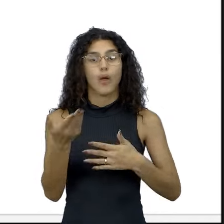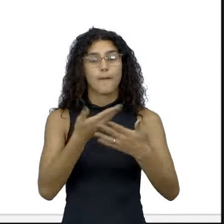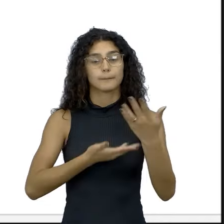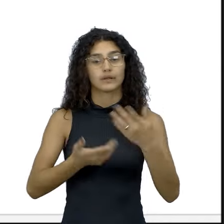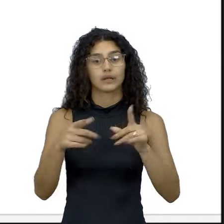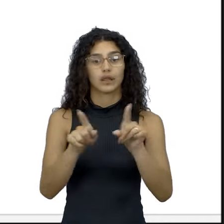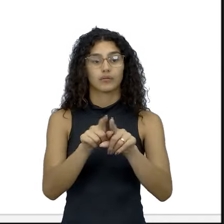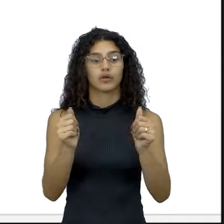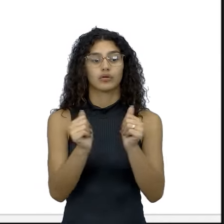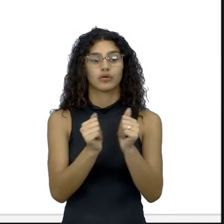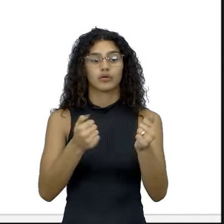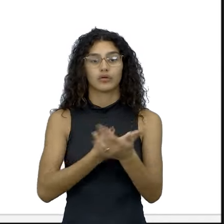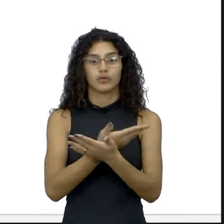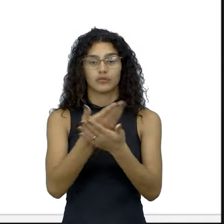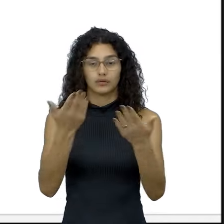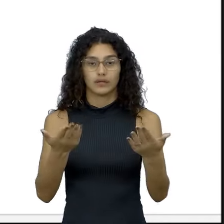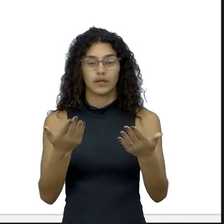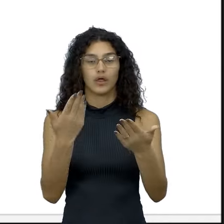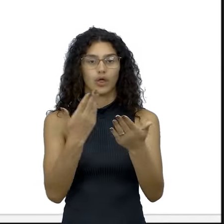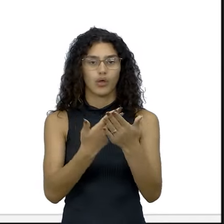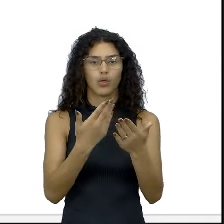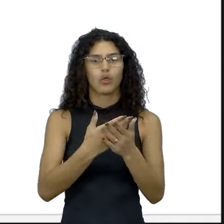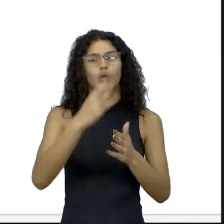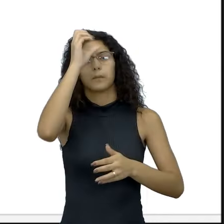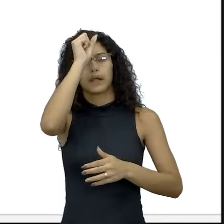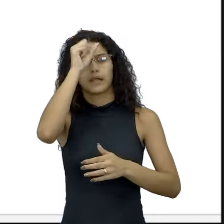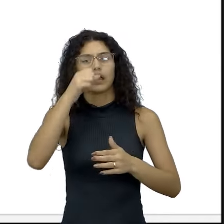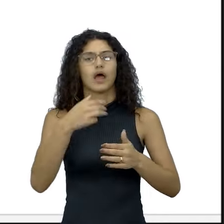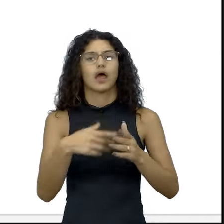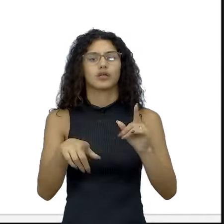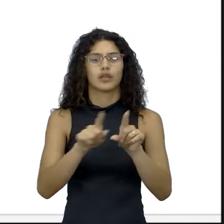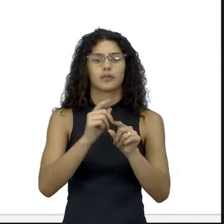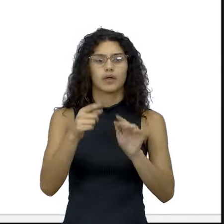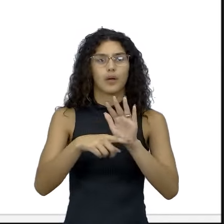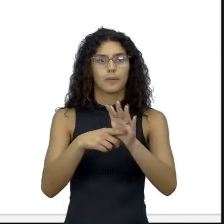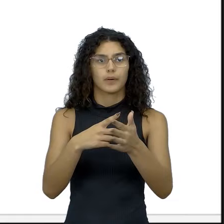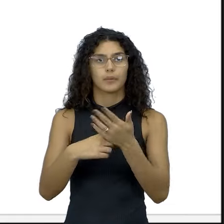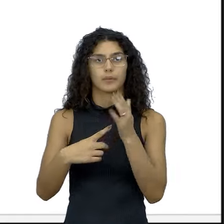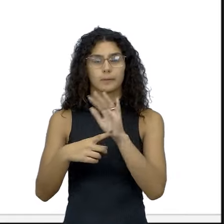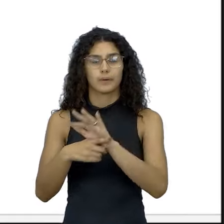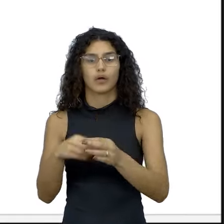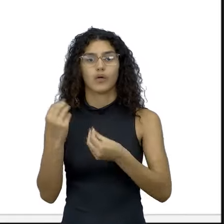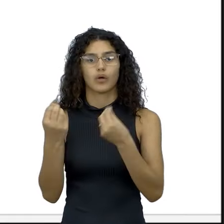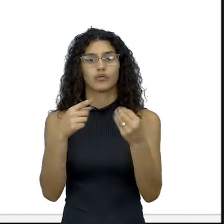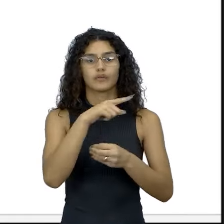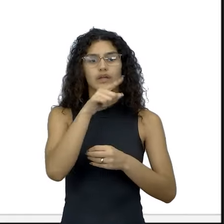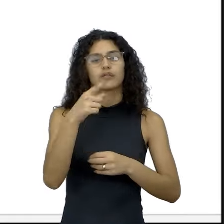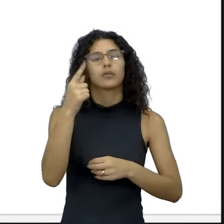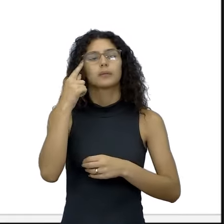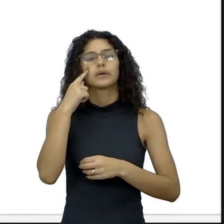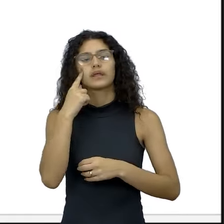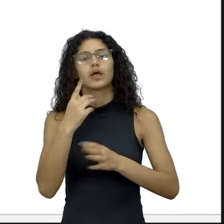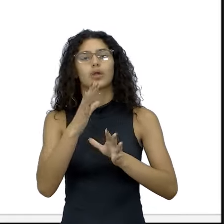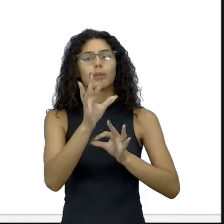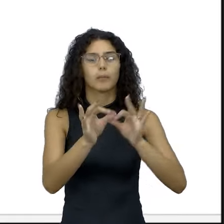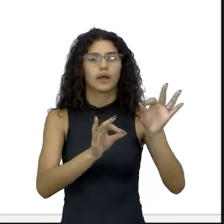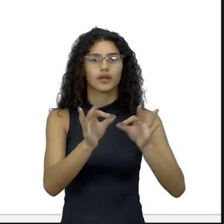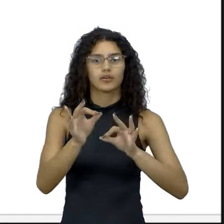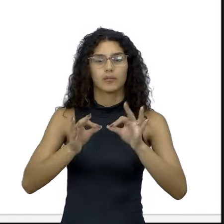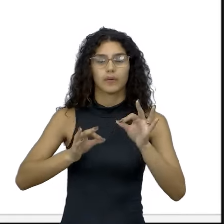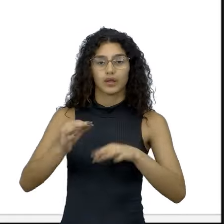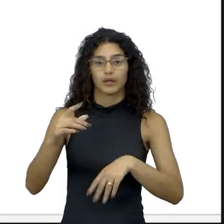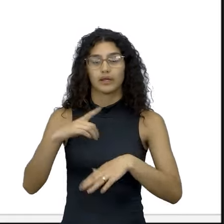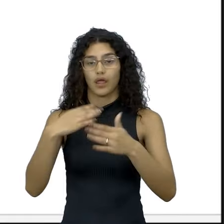Compartilhando, né, com vocês esse momento de estudo, de aprendizado coletivo, onde vocês vão pensando no seu planejamento